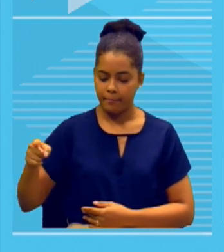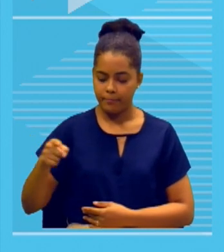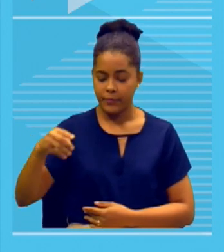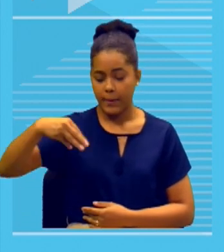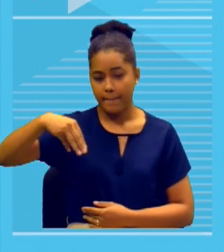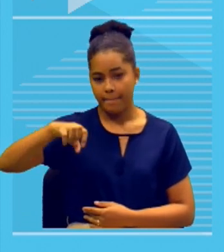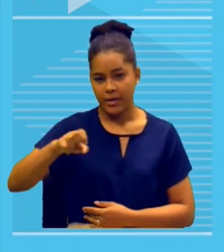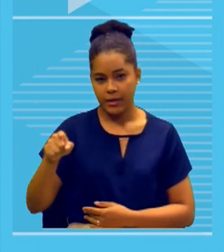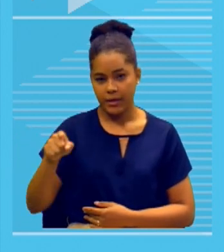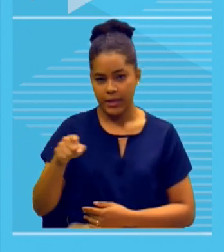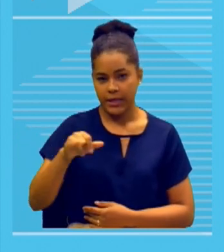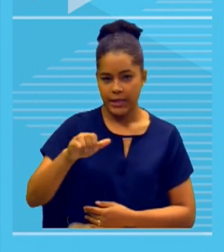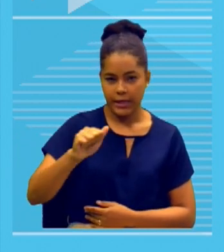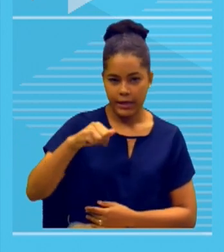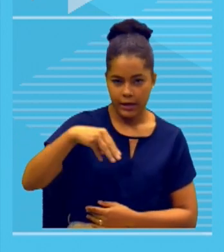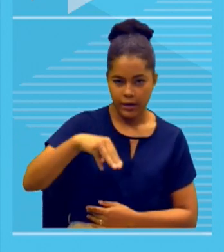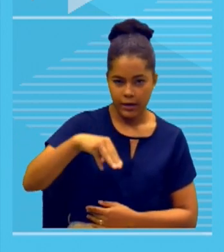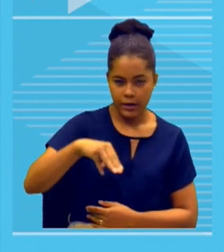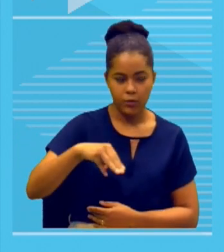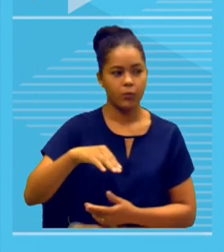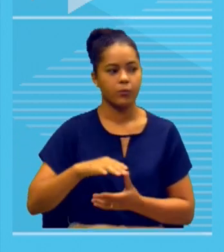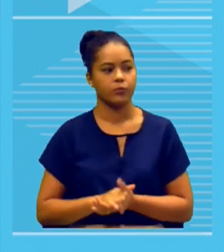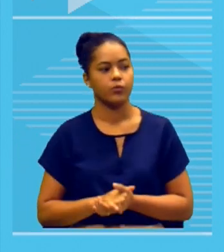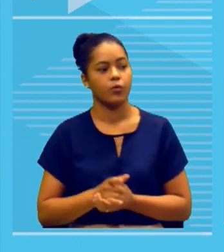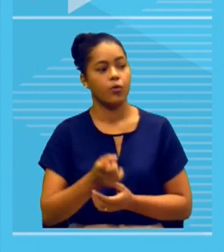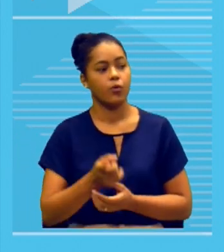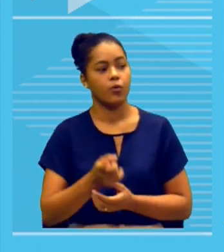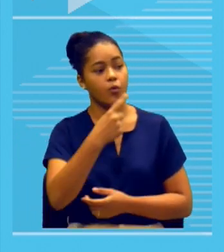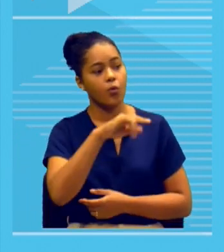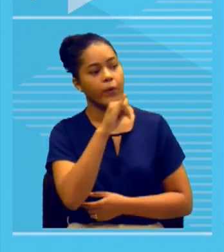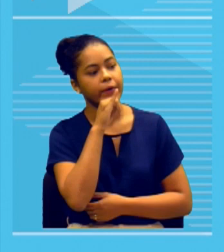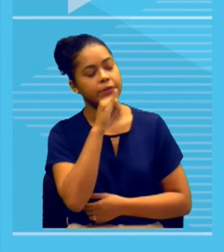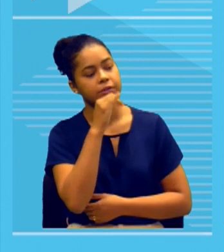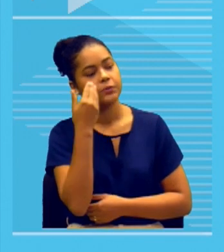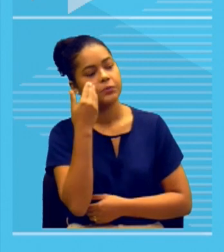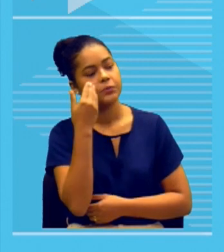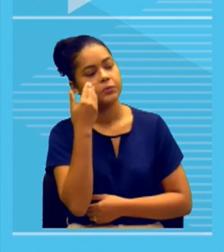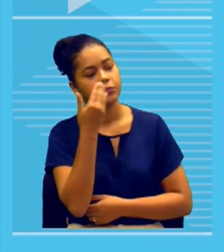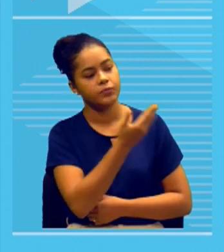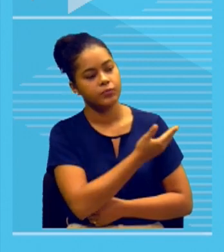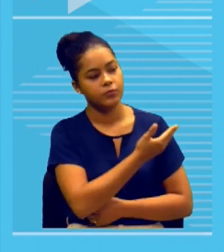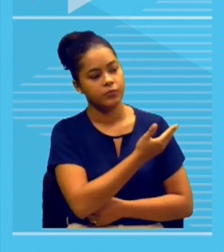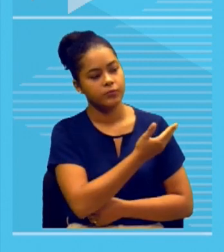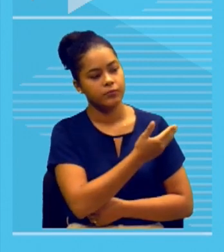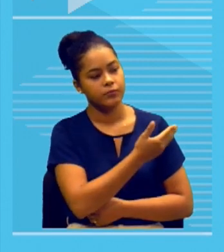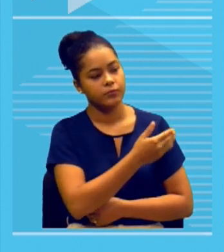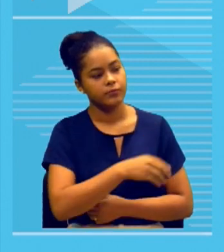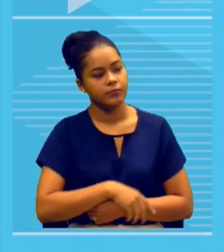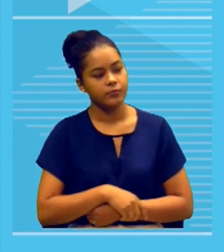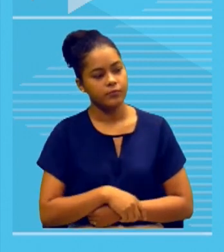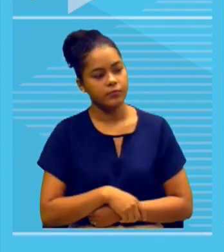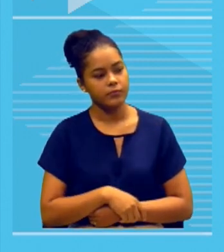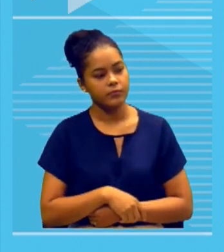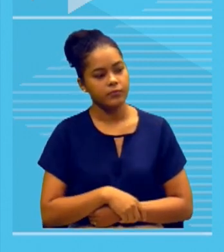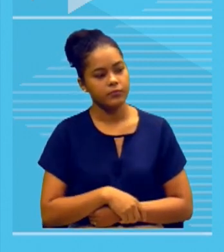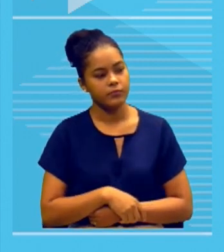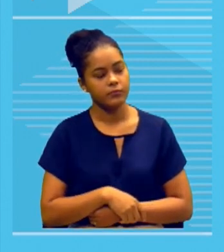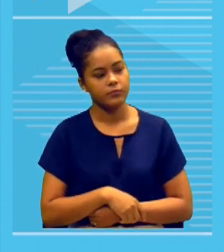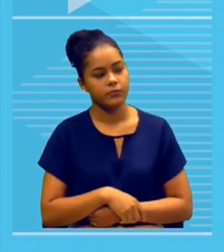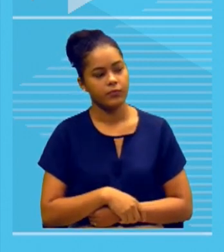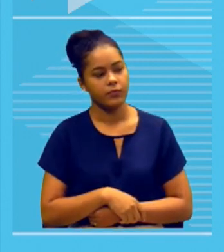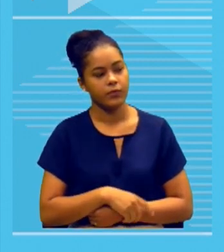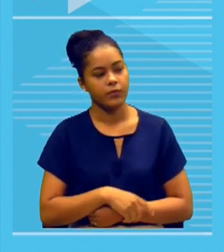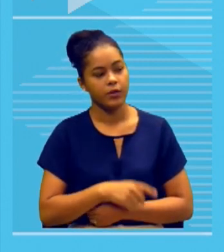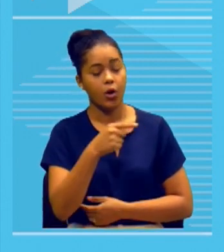entregar-te-ei o material né dirão-nos o que fazer isso aqui